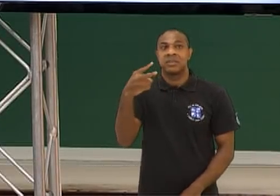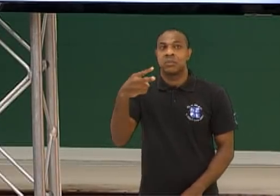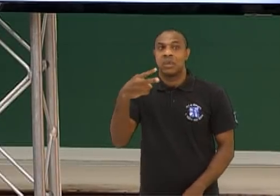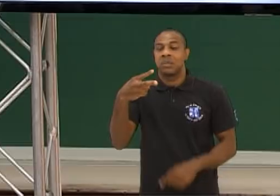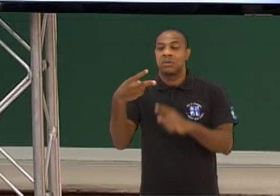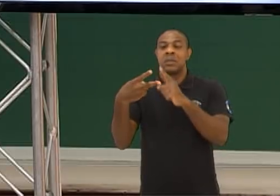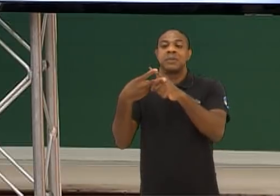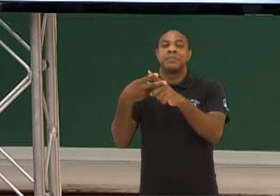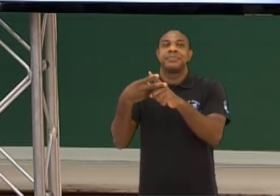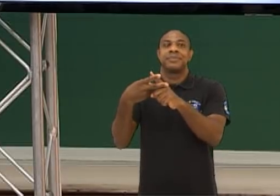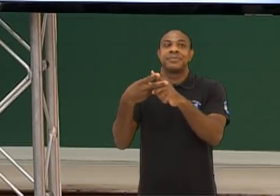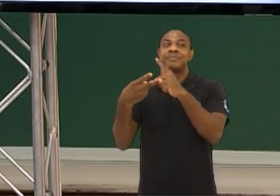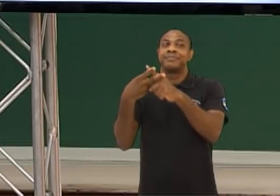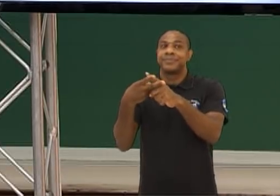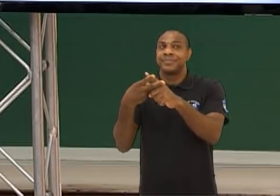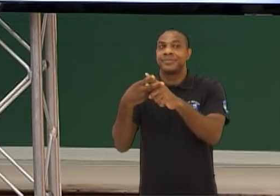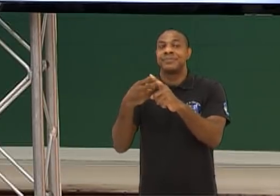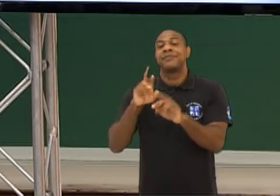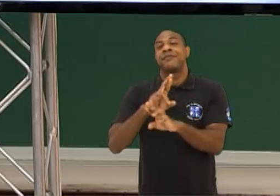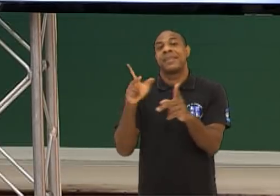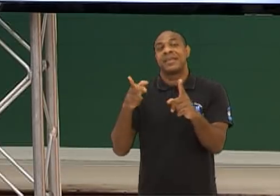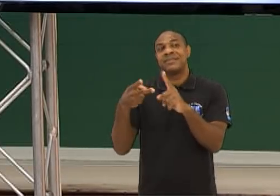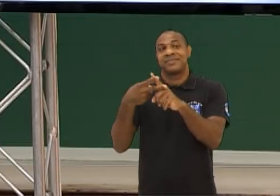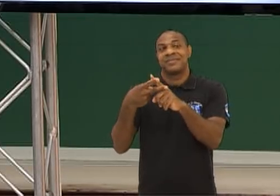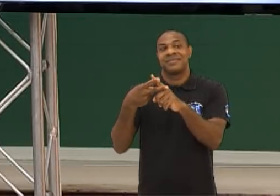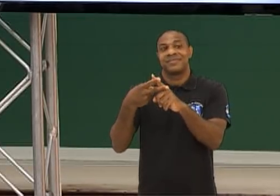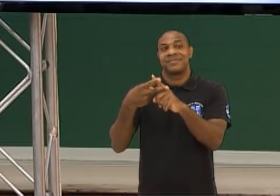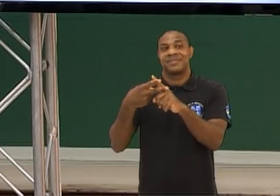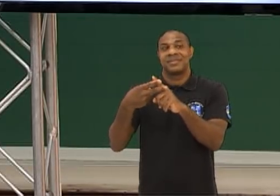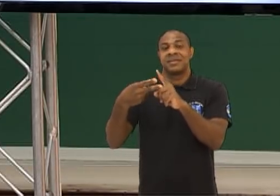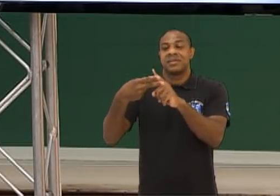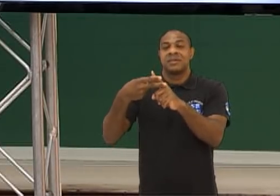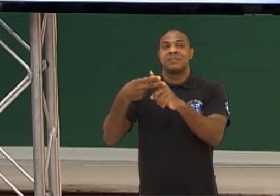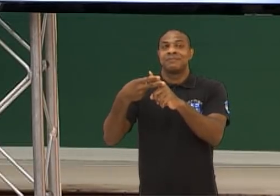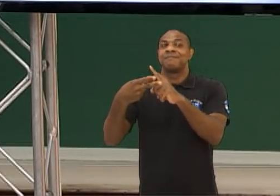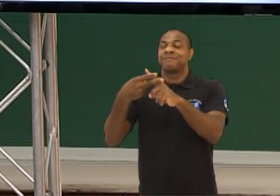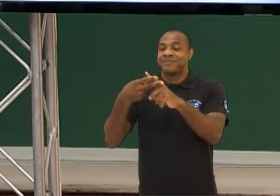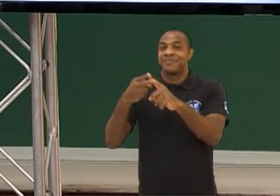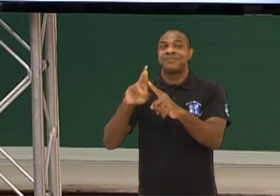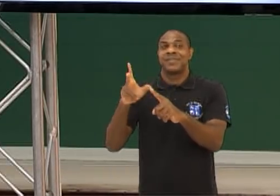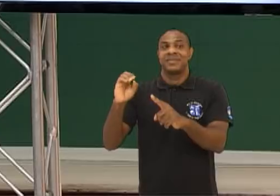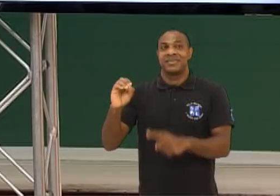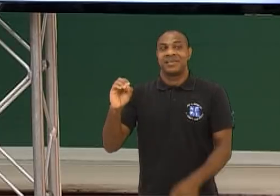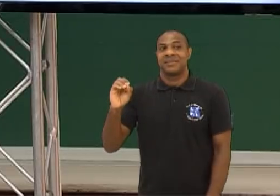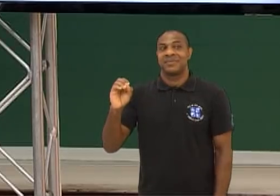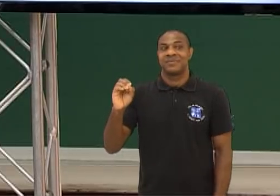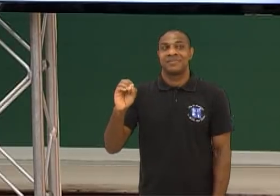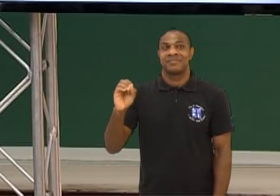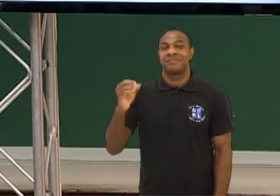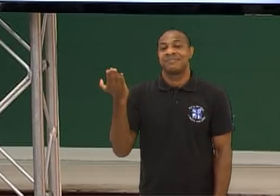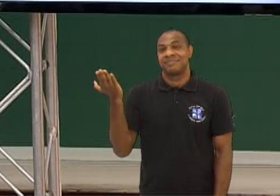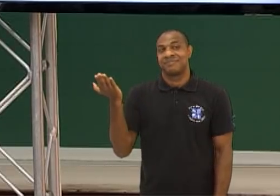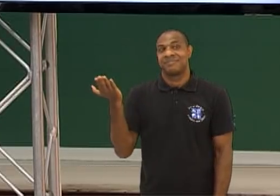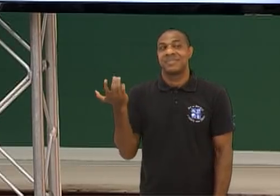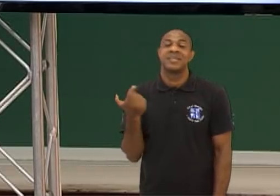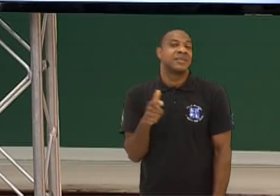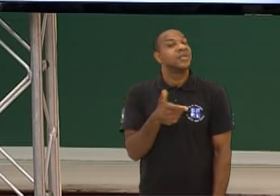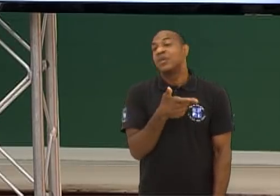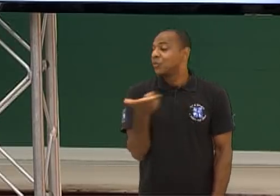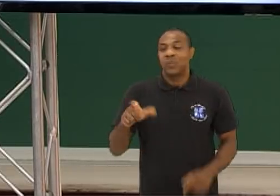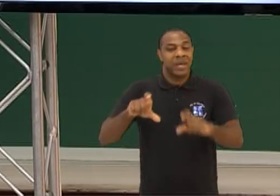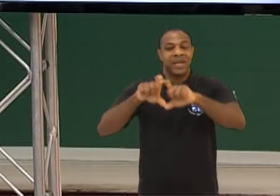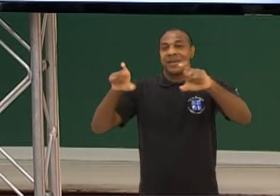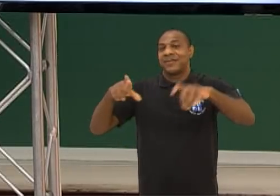uma igualdade. Esse símbolo aqui quer dizer diferente. Então, quer dizer que x menos 10 é diferente de zero. Então, o x aqui pode